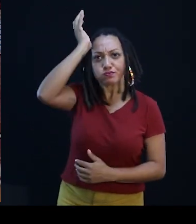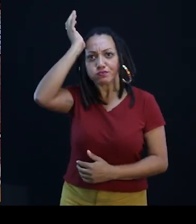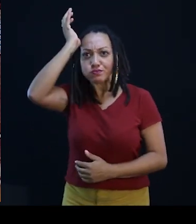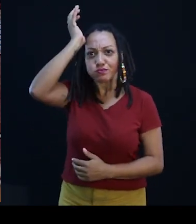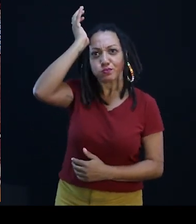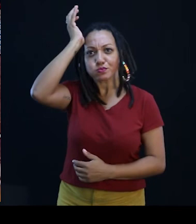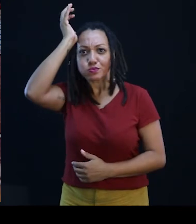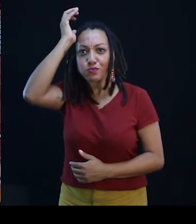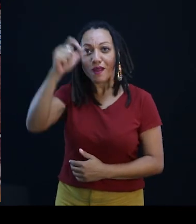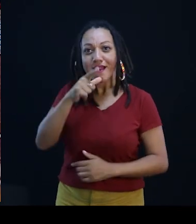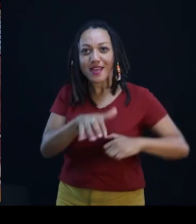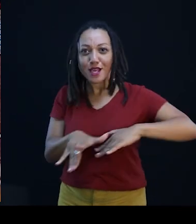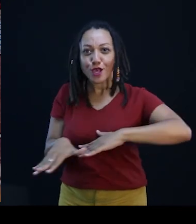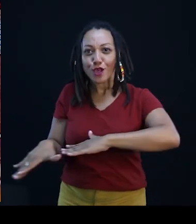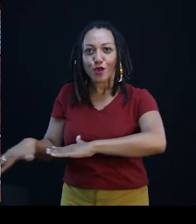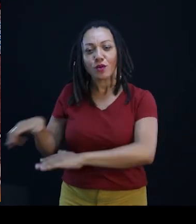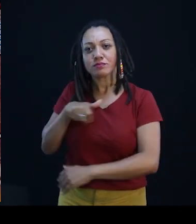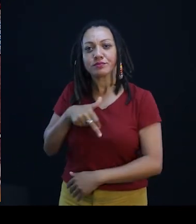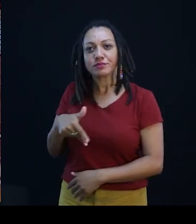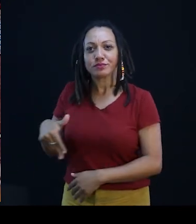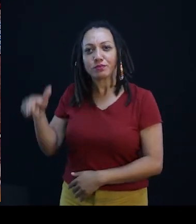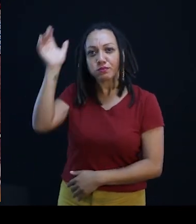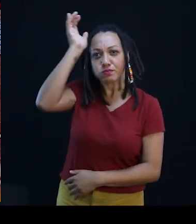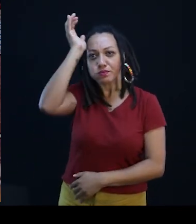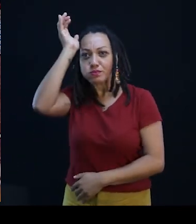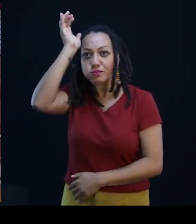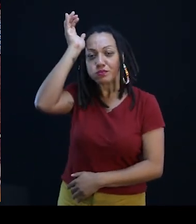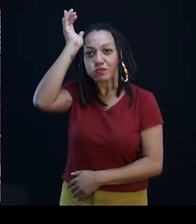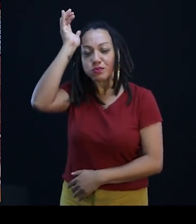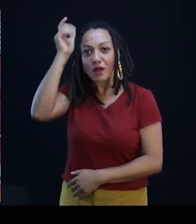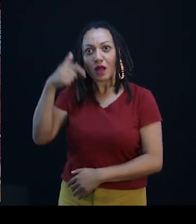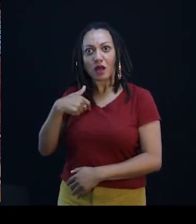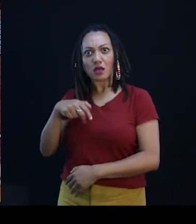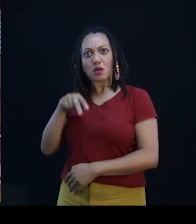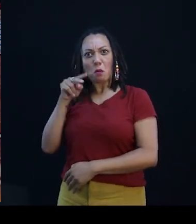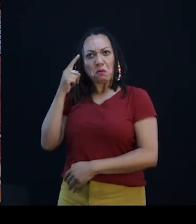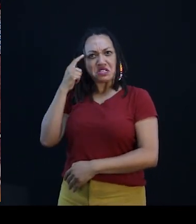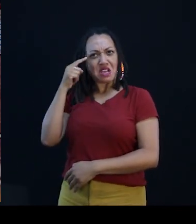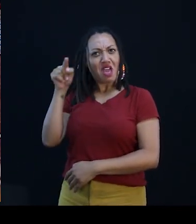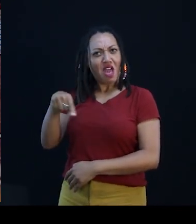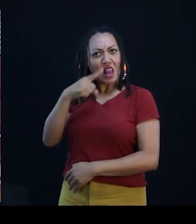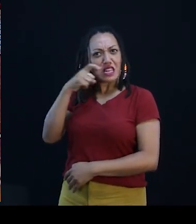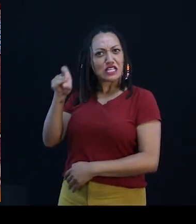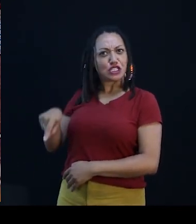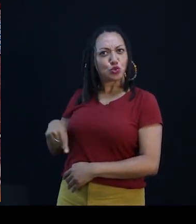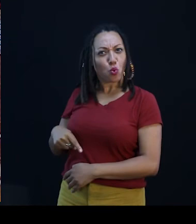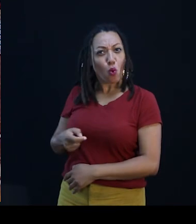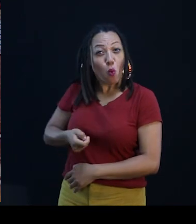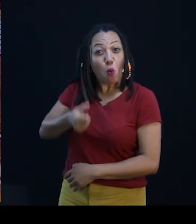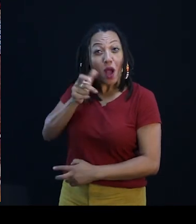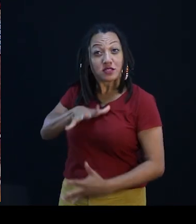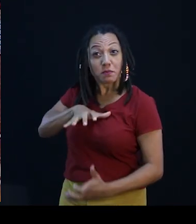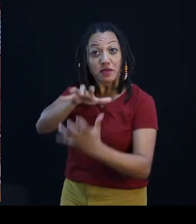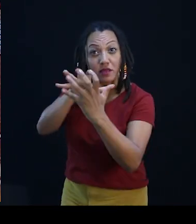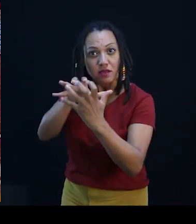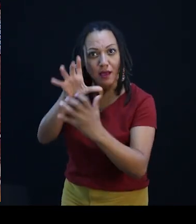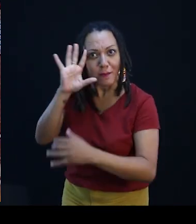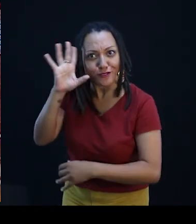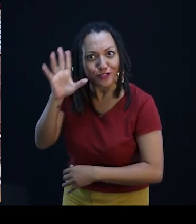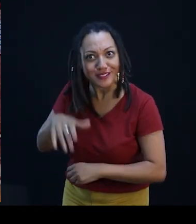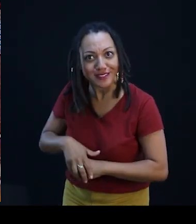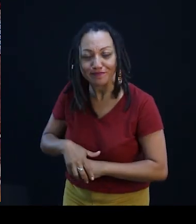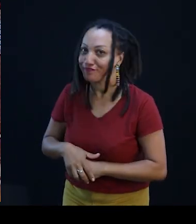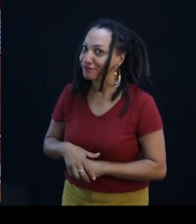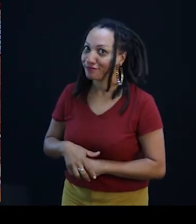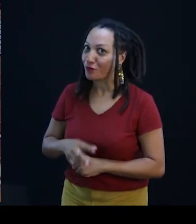ela foi indo pro rio, pra beira do rio, pra beira do rio. E eu já quase briguei com ela, pensando que ela ia jogar lixo no rio. Olha só, porque não pode, né? Mas não